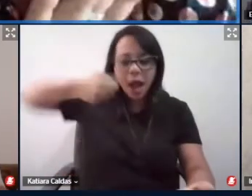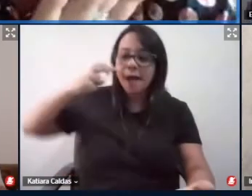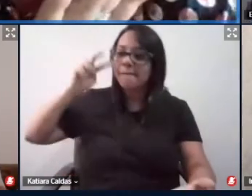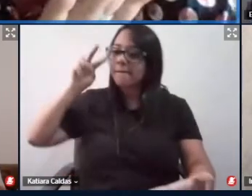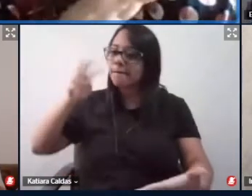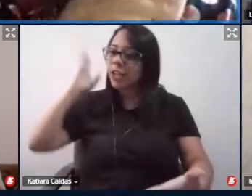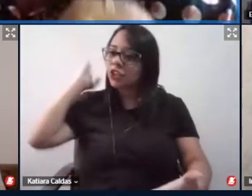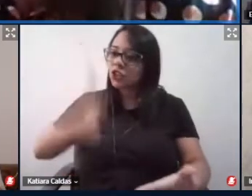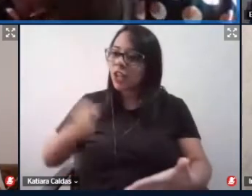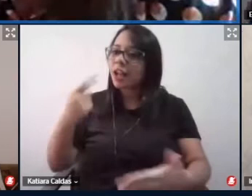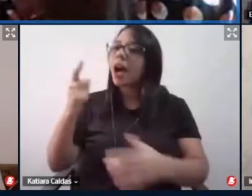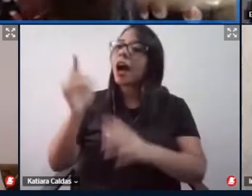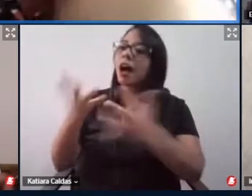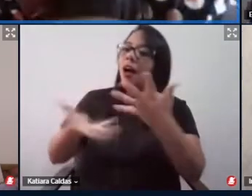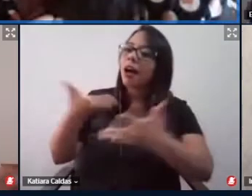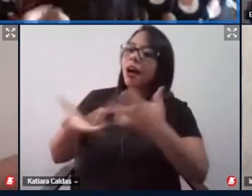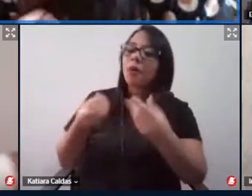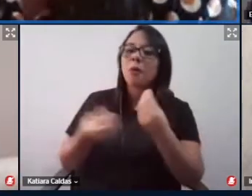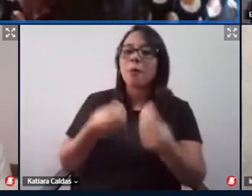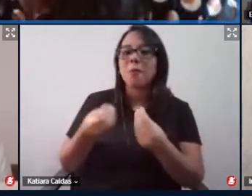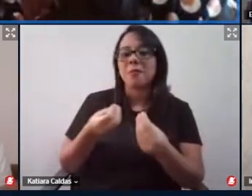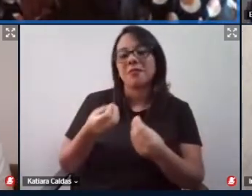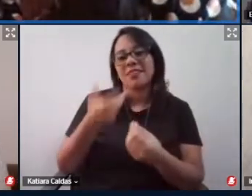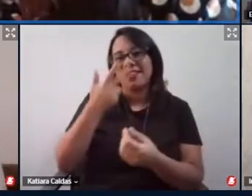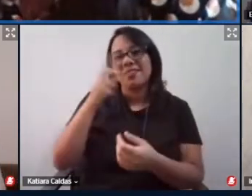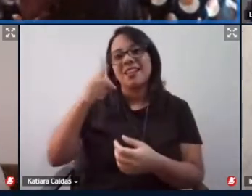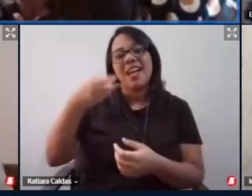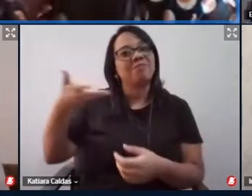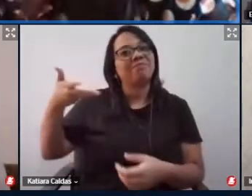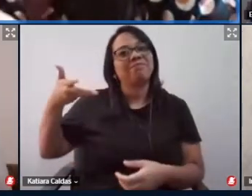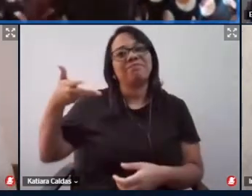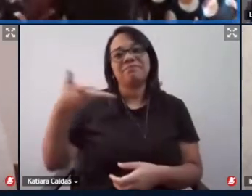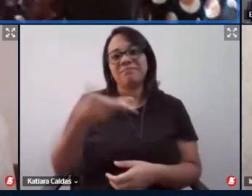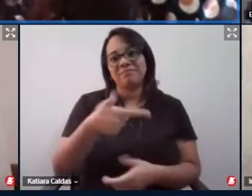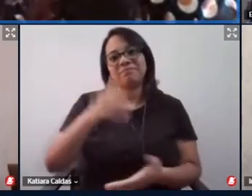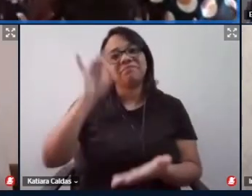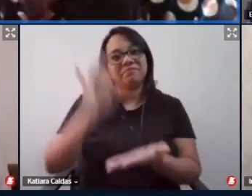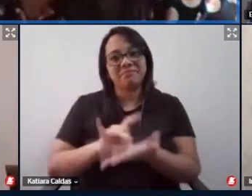Direto, assim. Então, é realmente de uma agilidade, né?